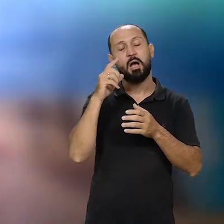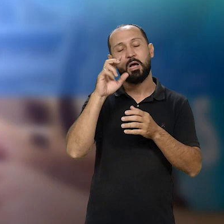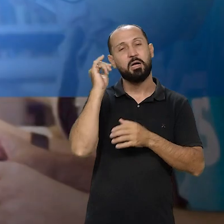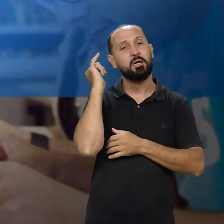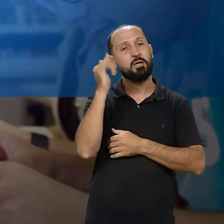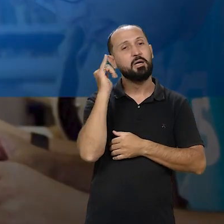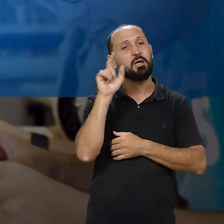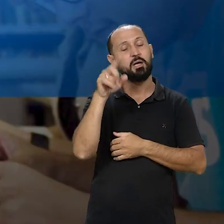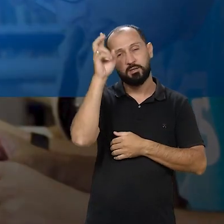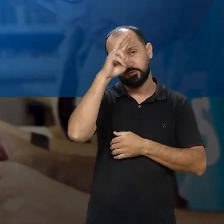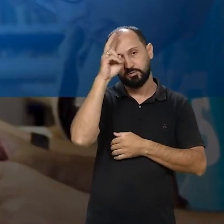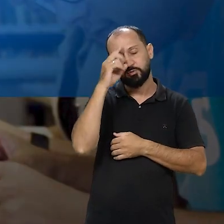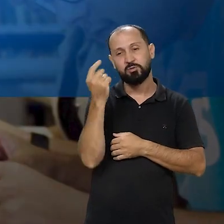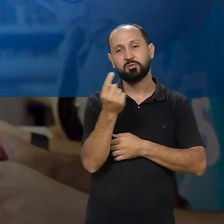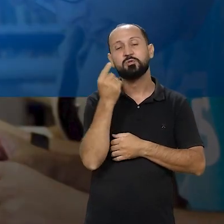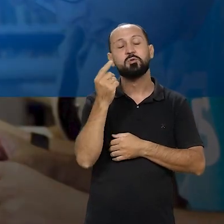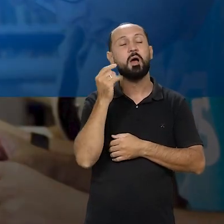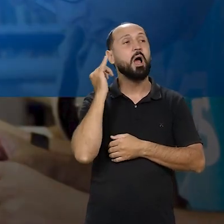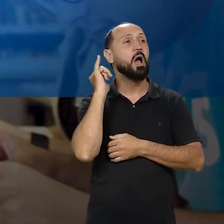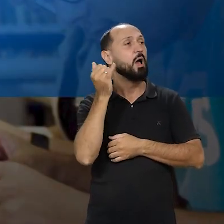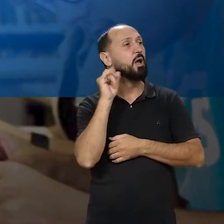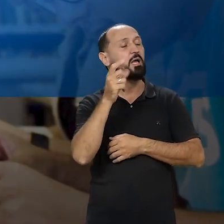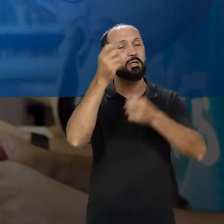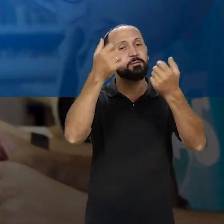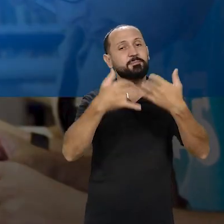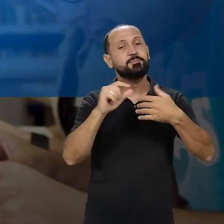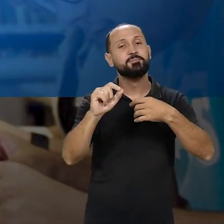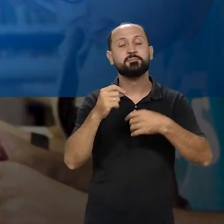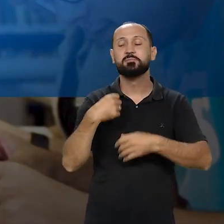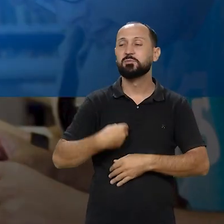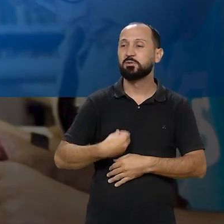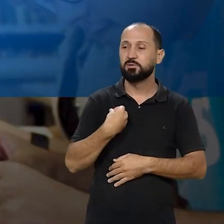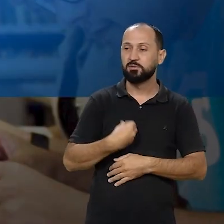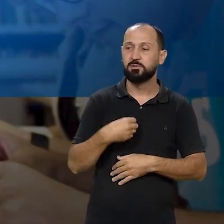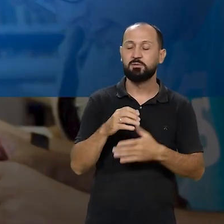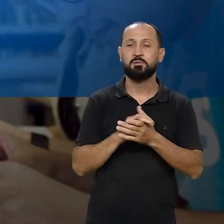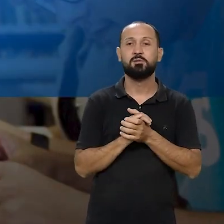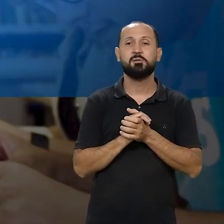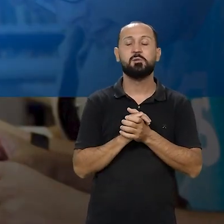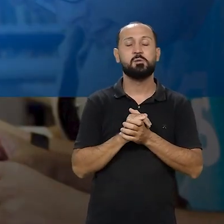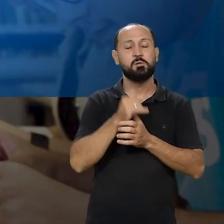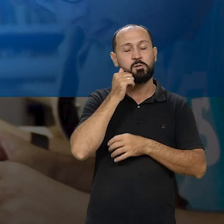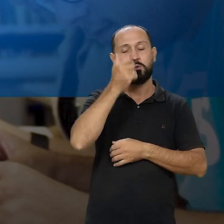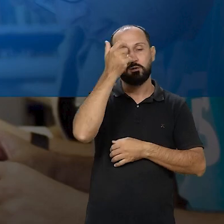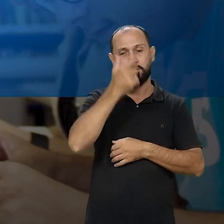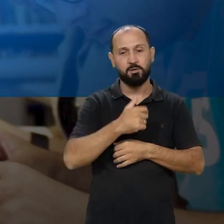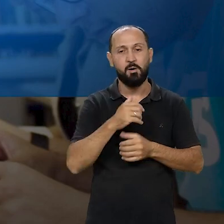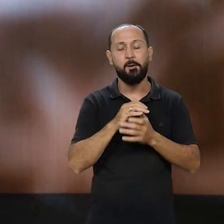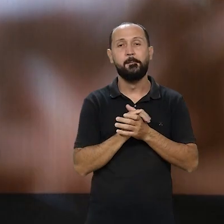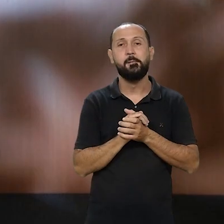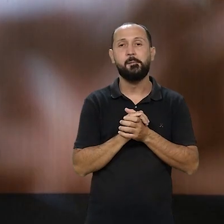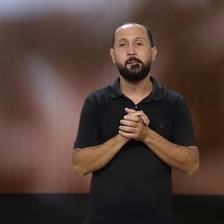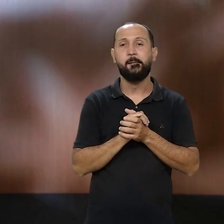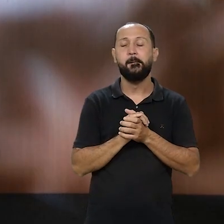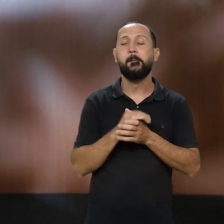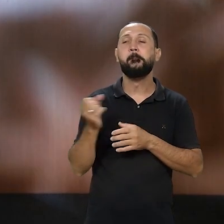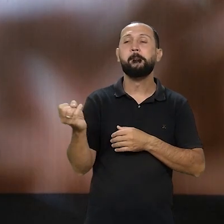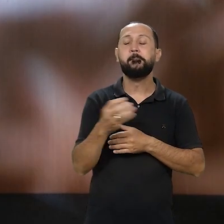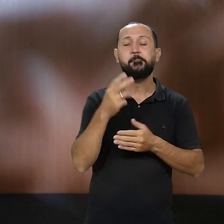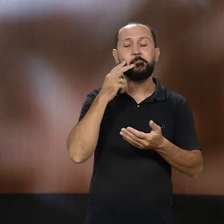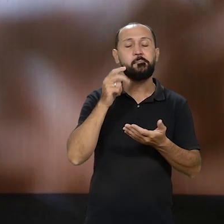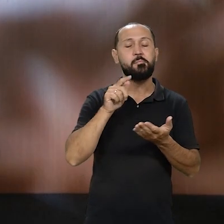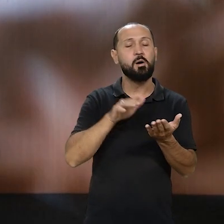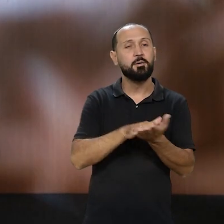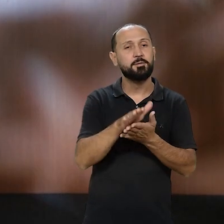narrativa é a história de uma narradora aí que fala sobre as experiências como mulher. A sua nova